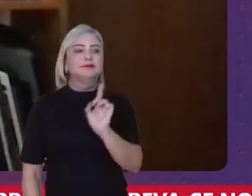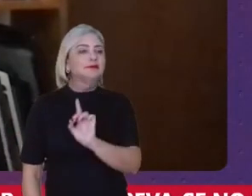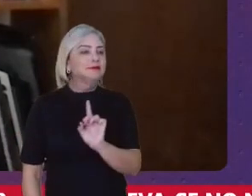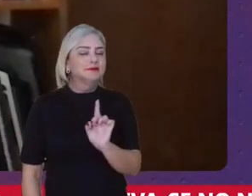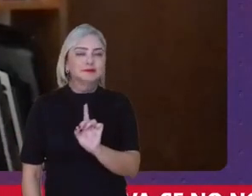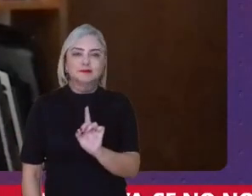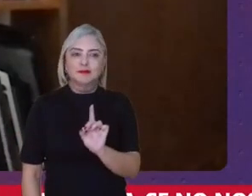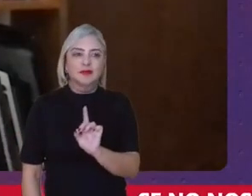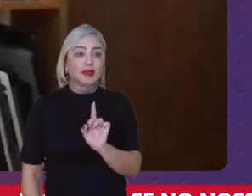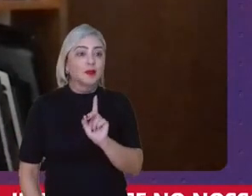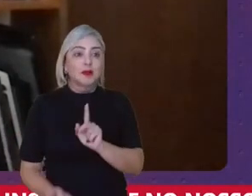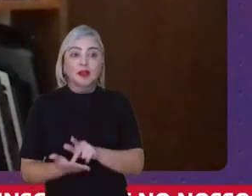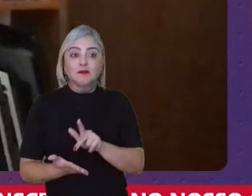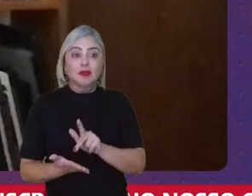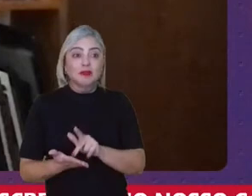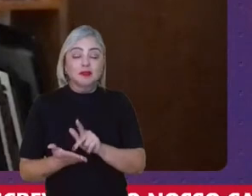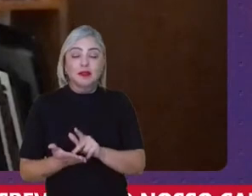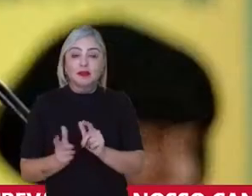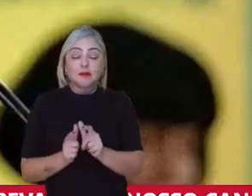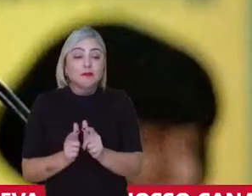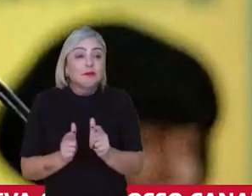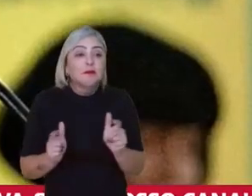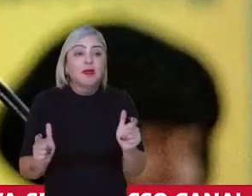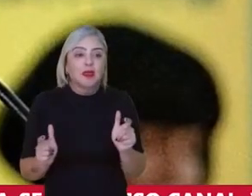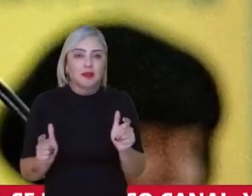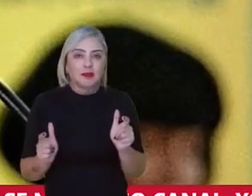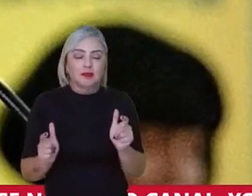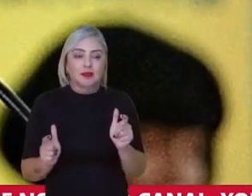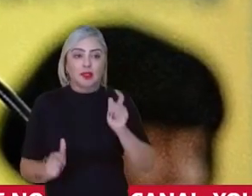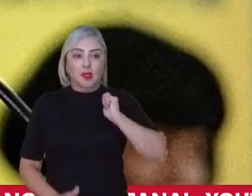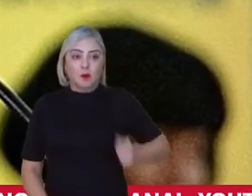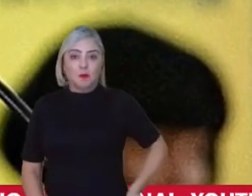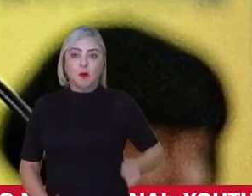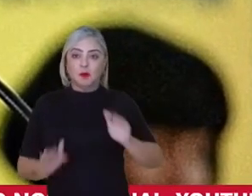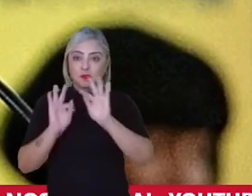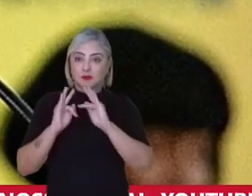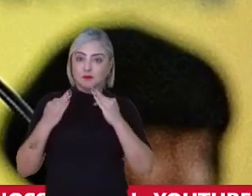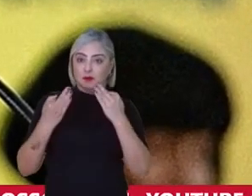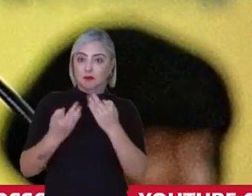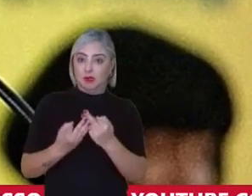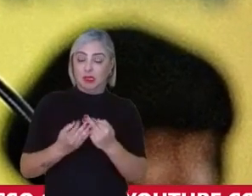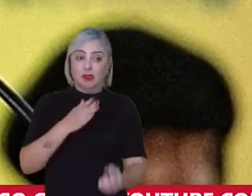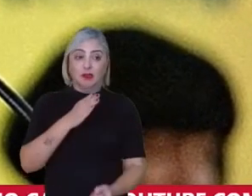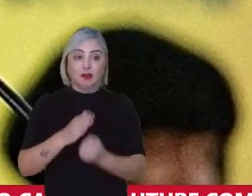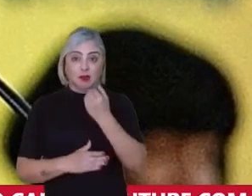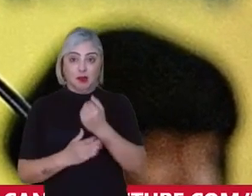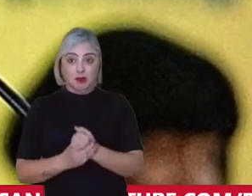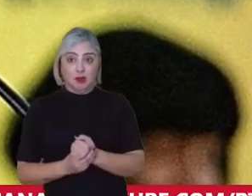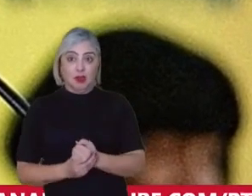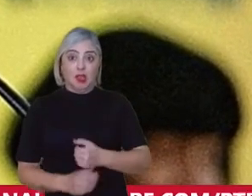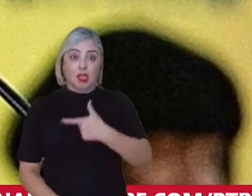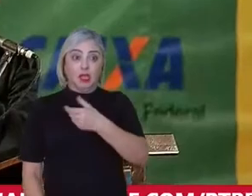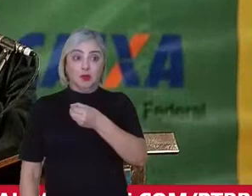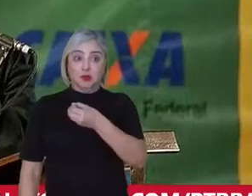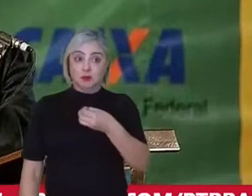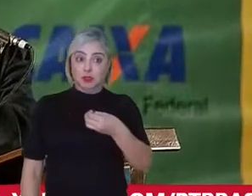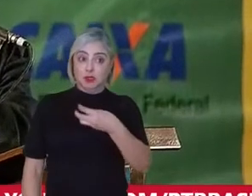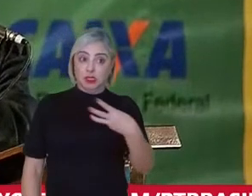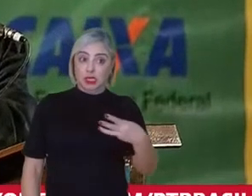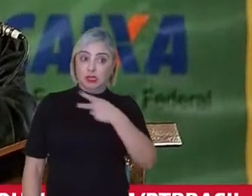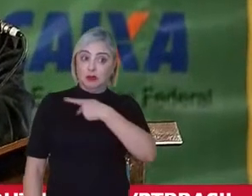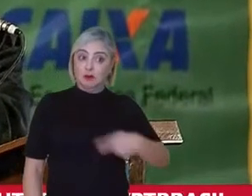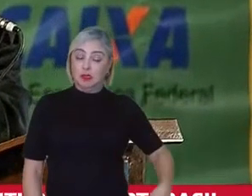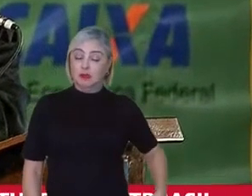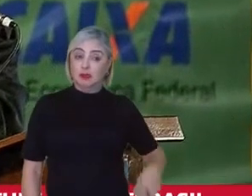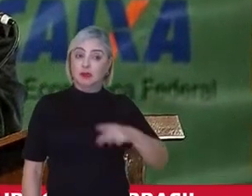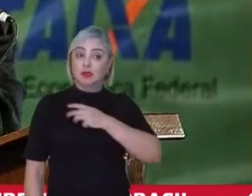né? Mas ele, na verdade, é muito mais que isso. O Bolsa Família Ele foi criado em 2003 pelo presidente Lula.